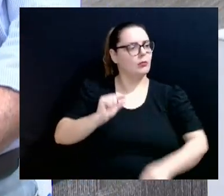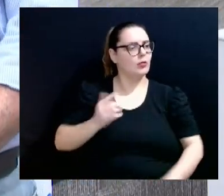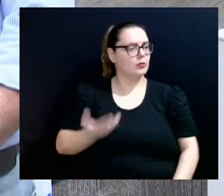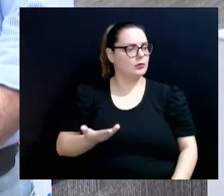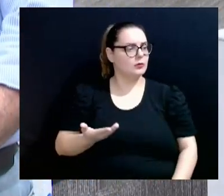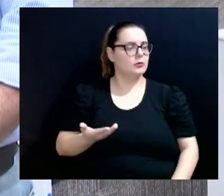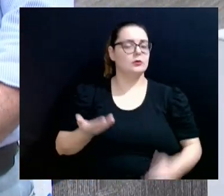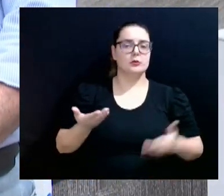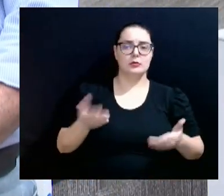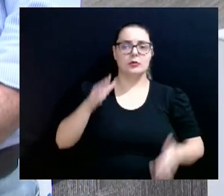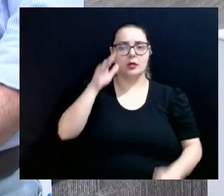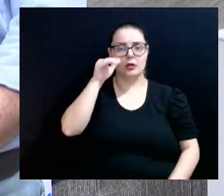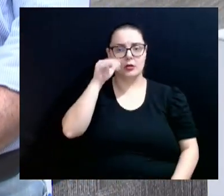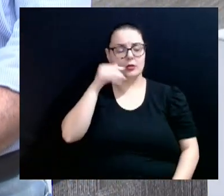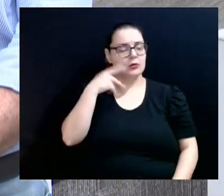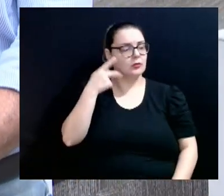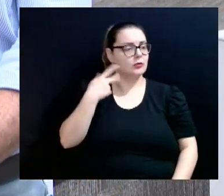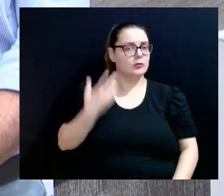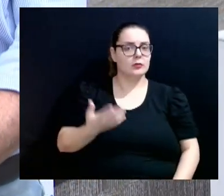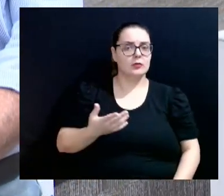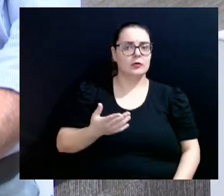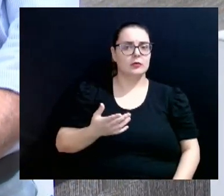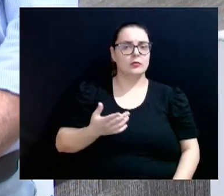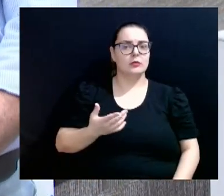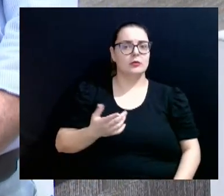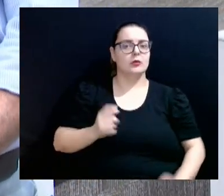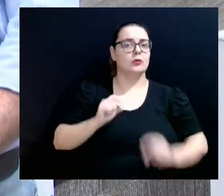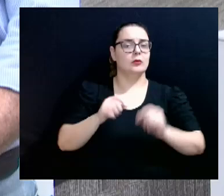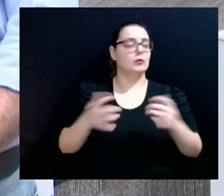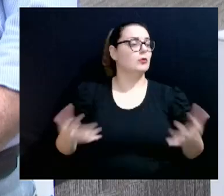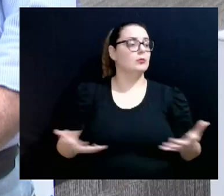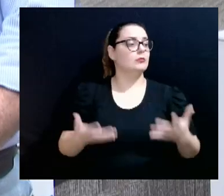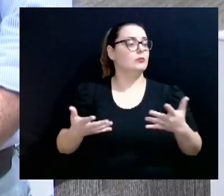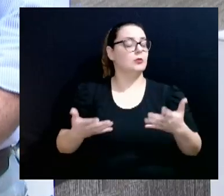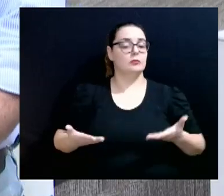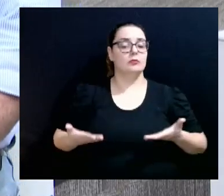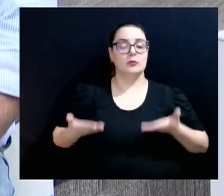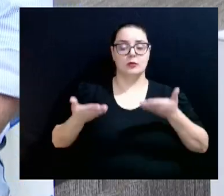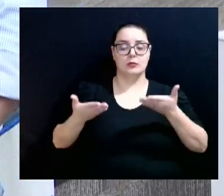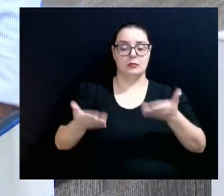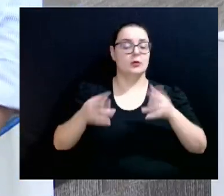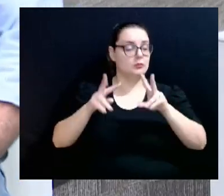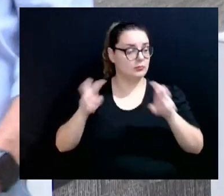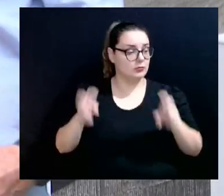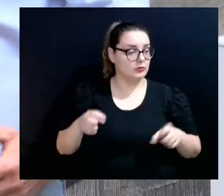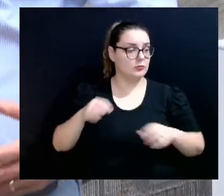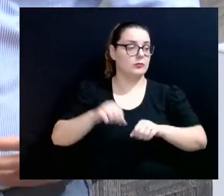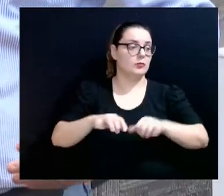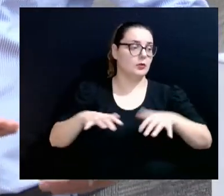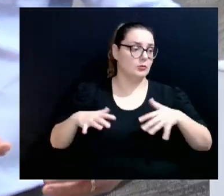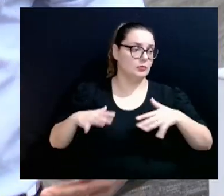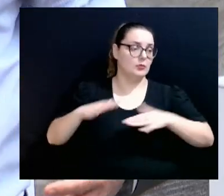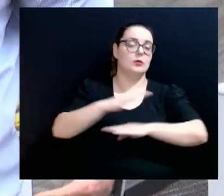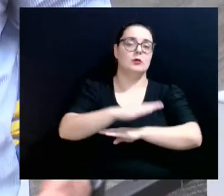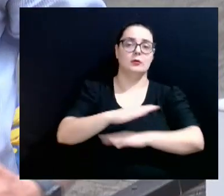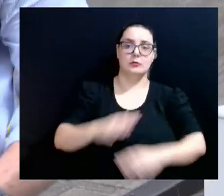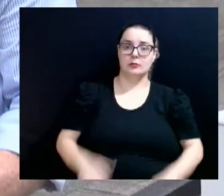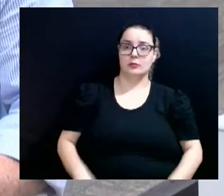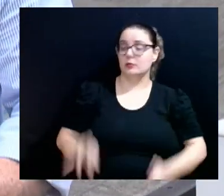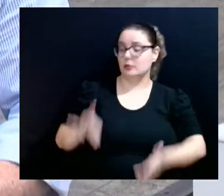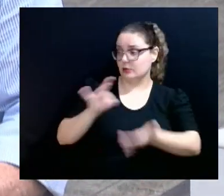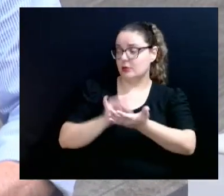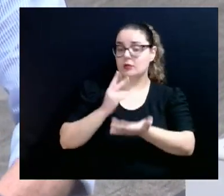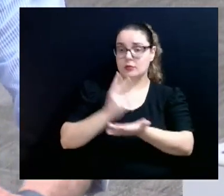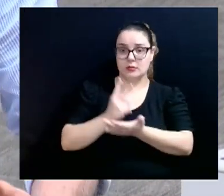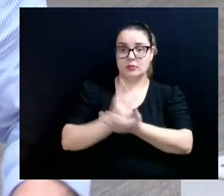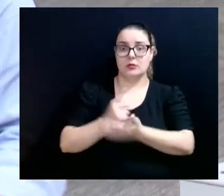curiosidade, vereador, o que te motivou a trazer este tema aqui para o plenário? Na realidade, sempre que somos